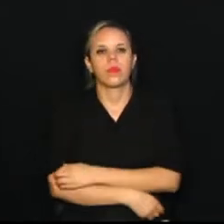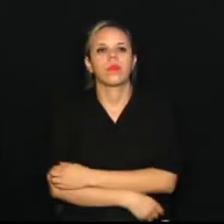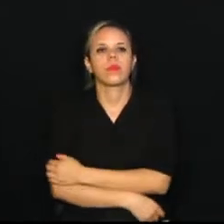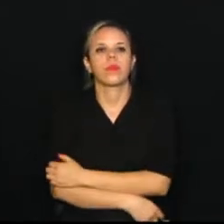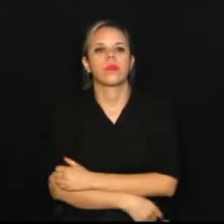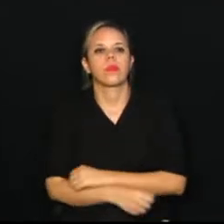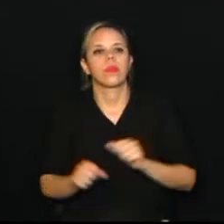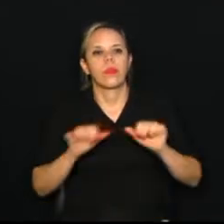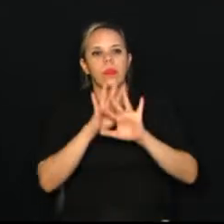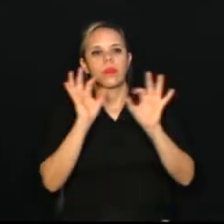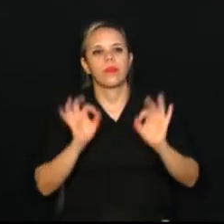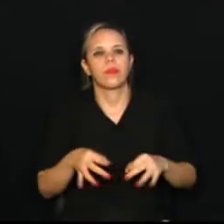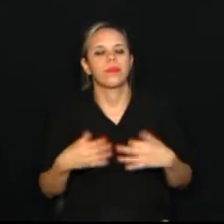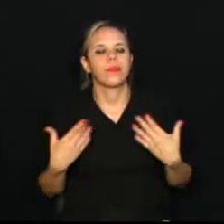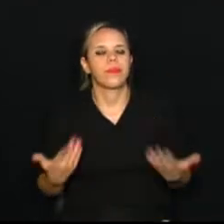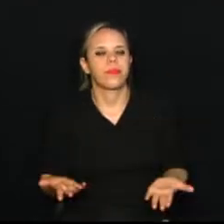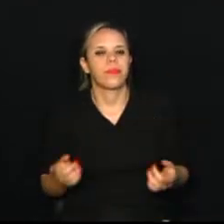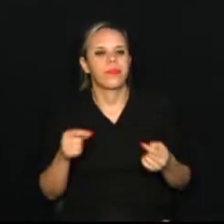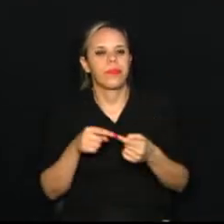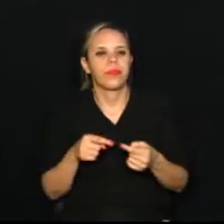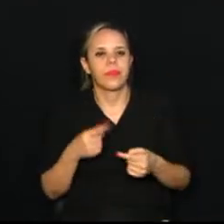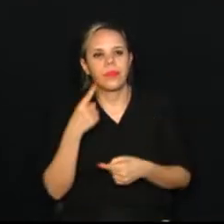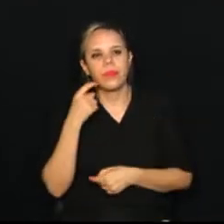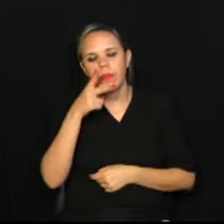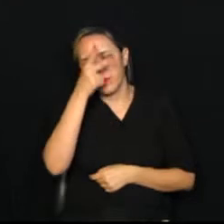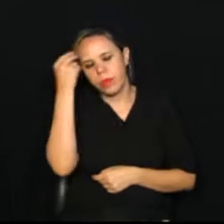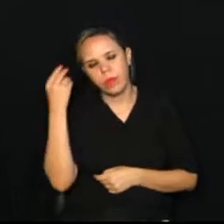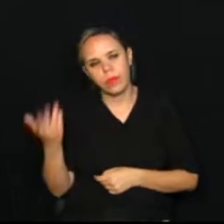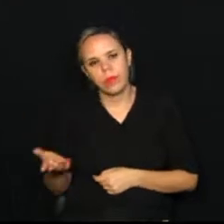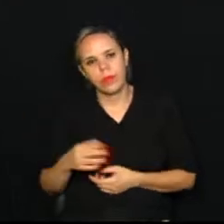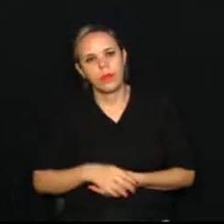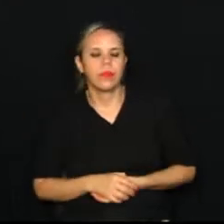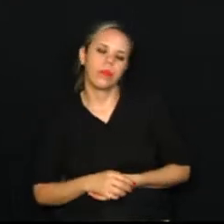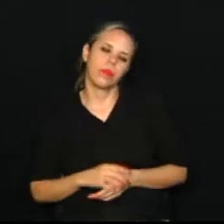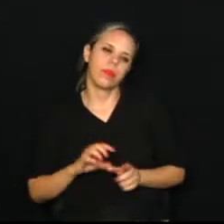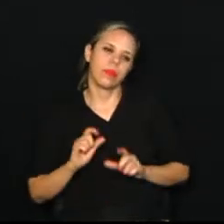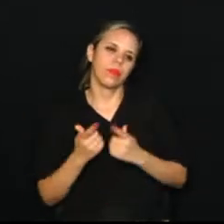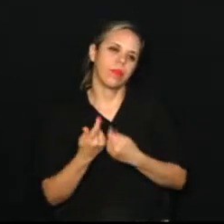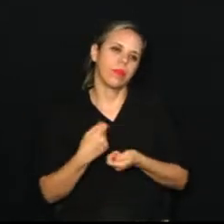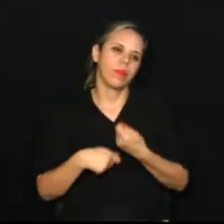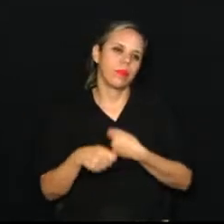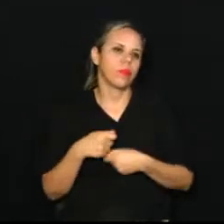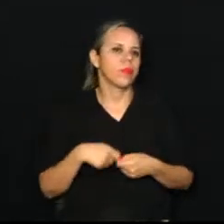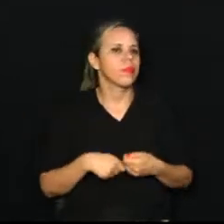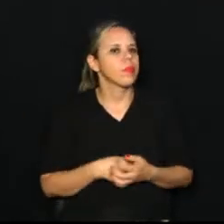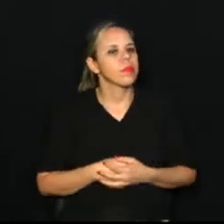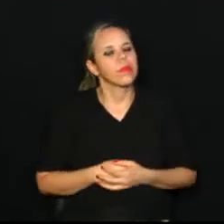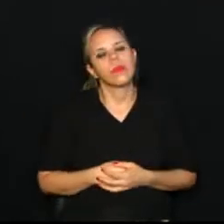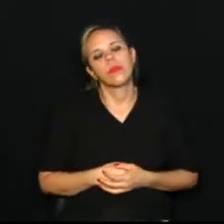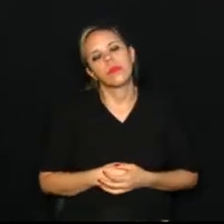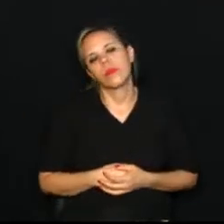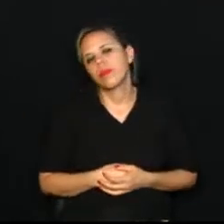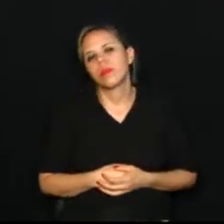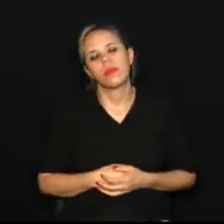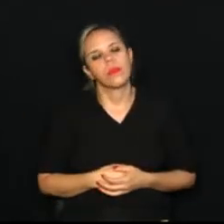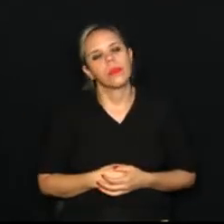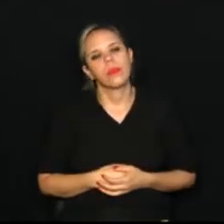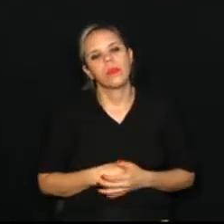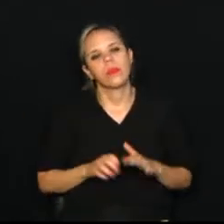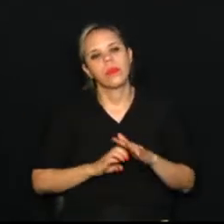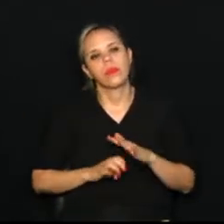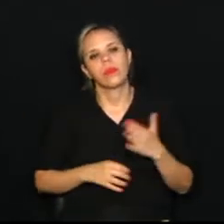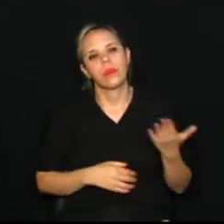transparente, correta, voltada ao interesse público, gestão de recursos da